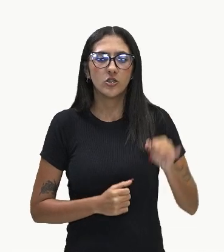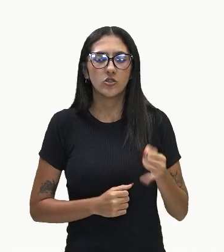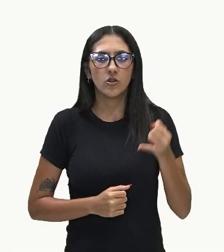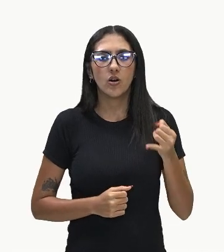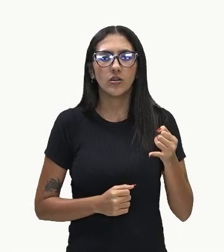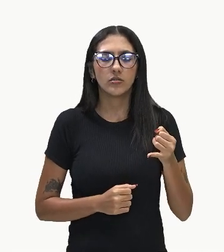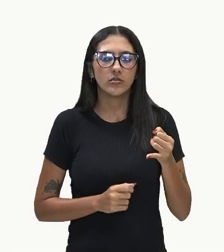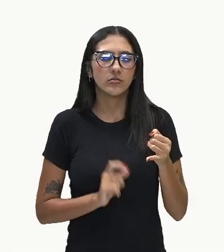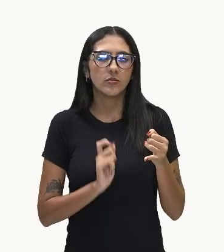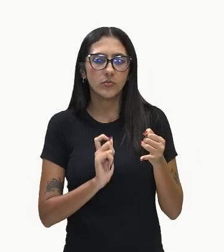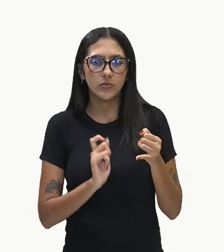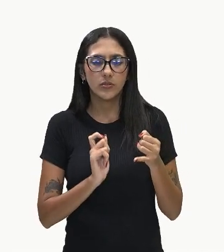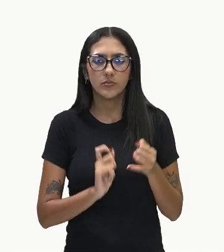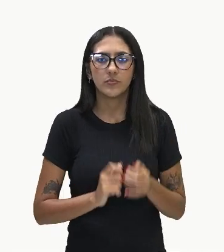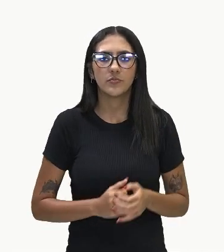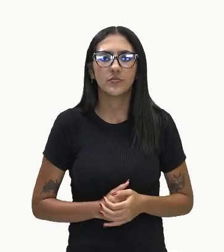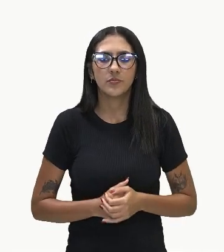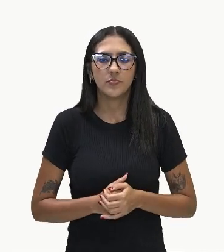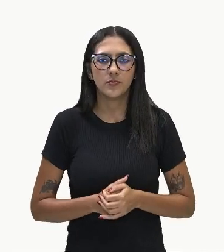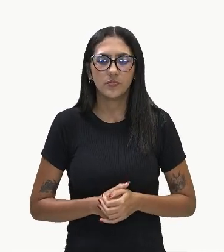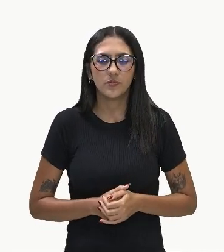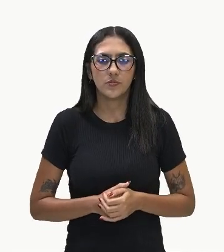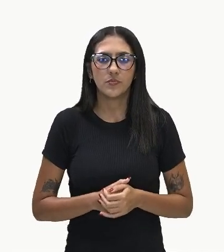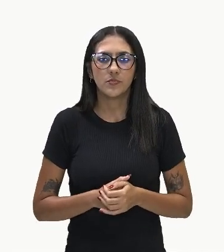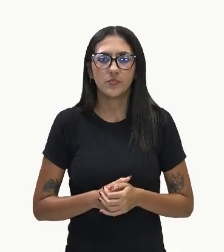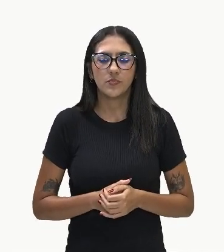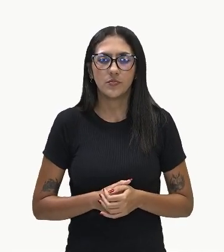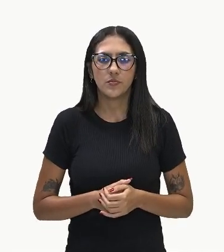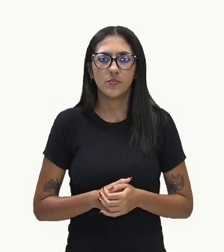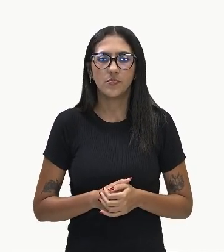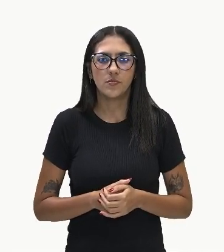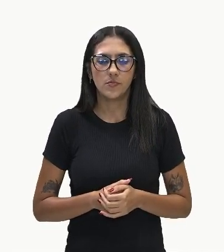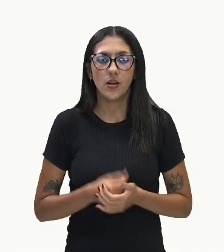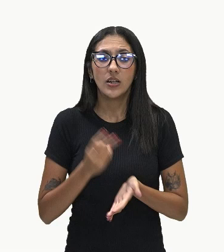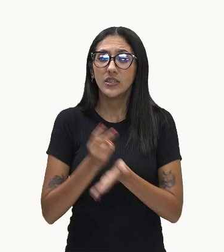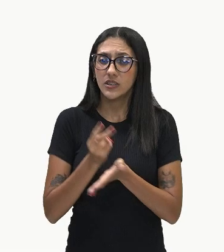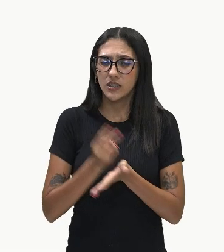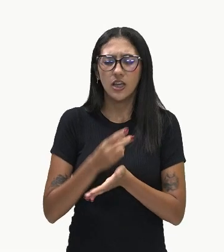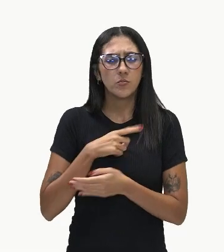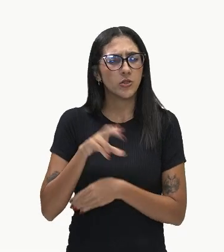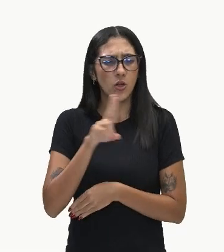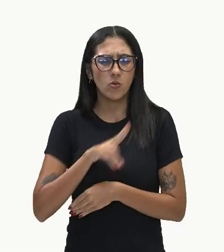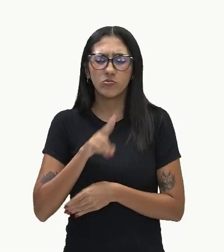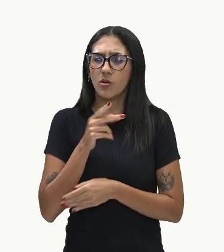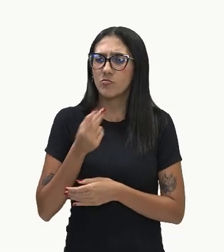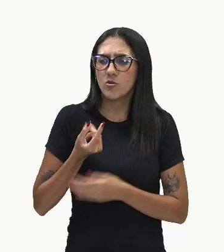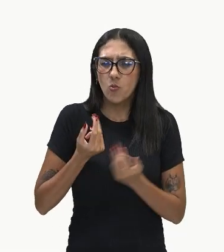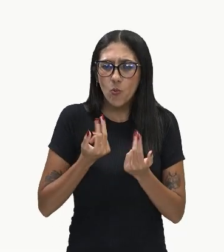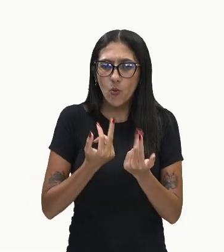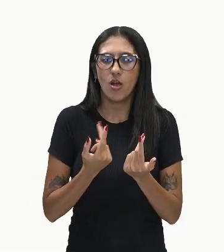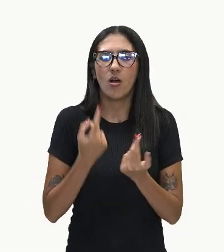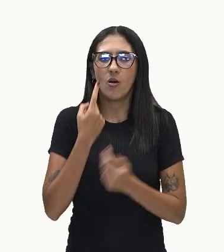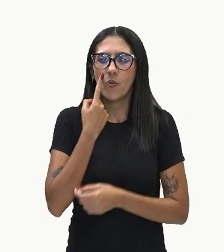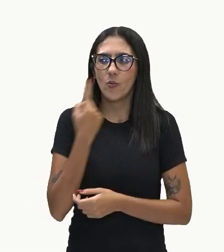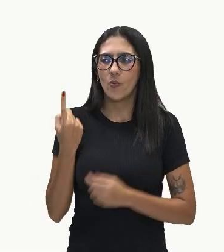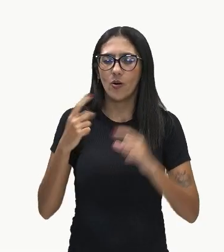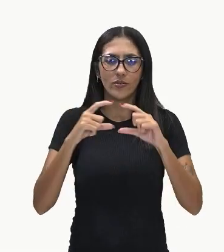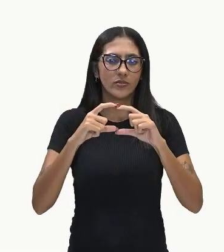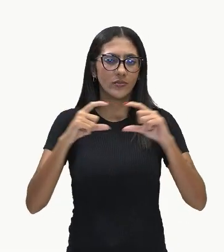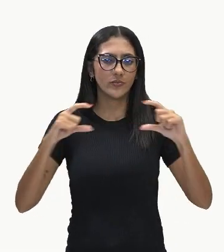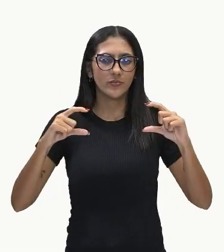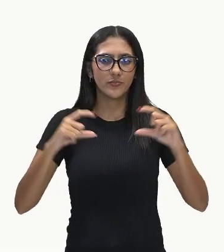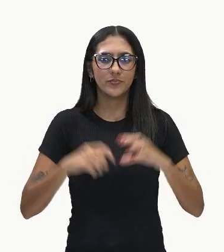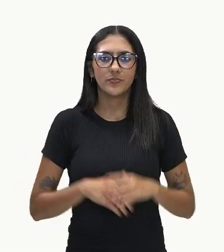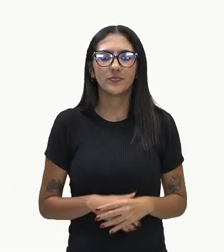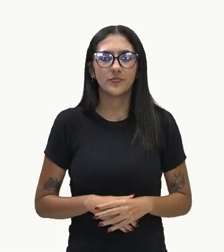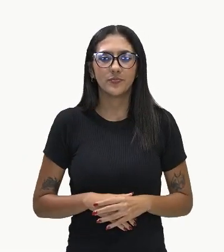CIT. Tá? Então, sempre a gente vai utilizar aqui a mesma fórmula. Ok?